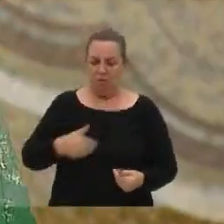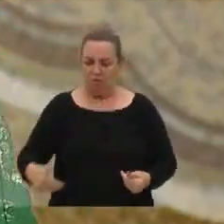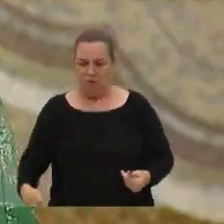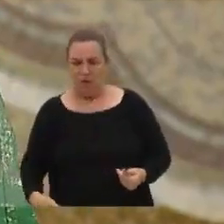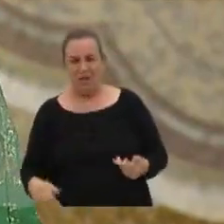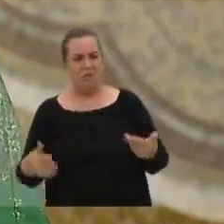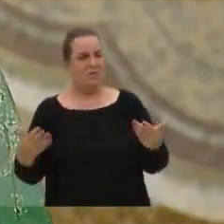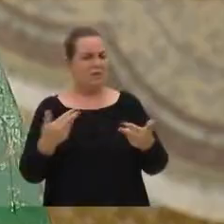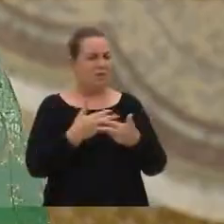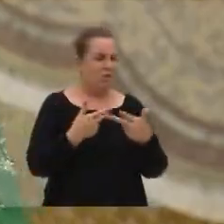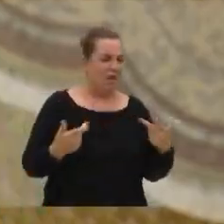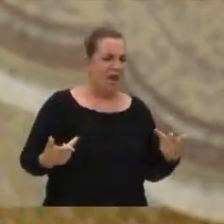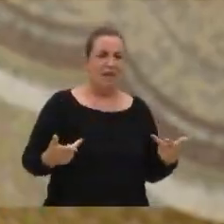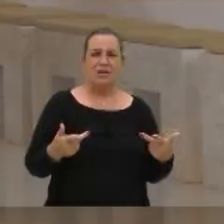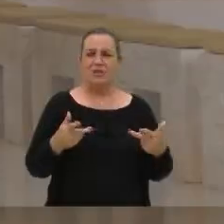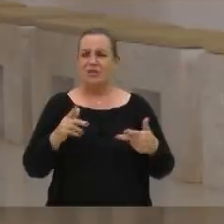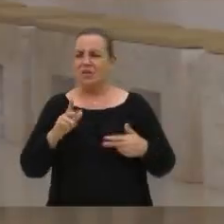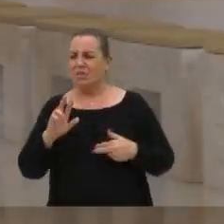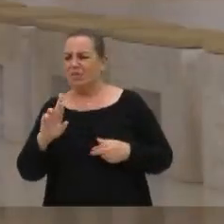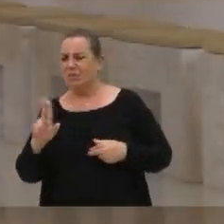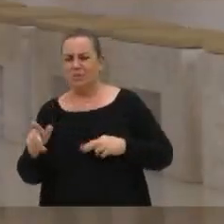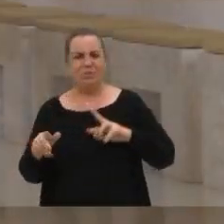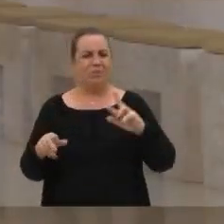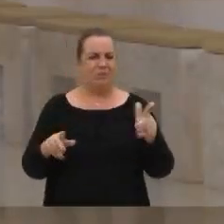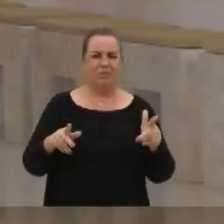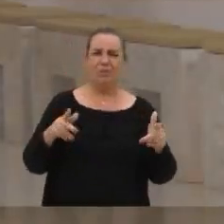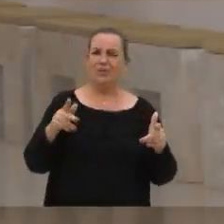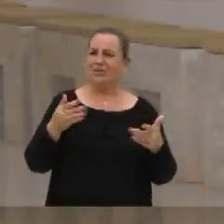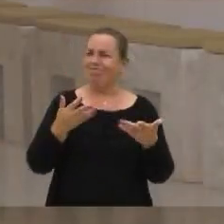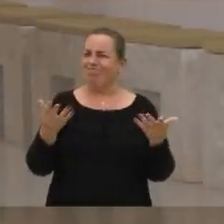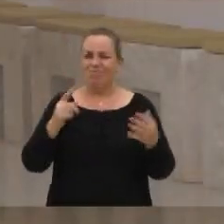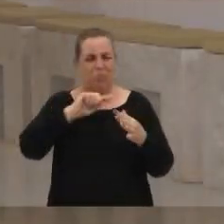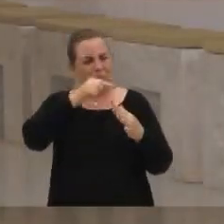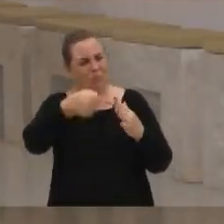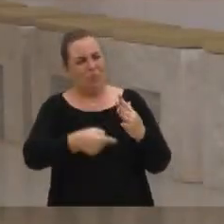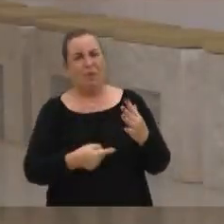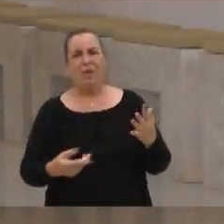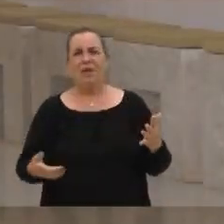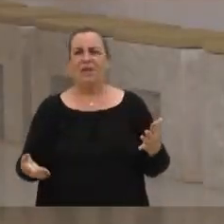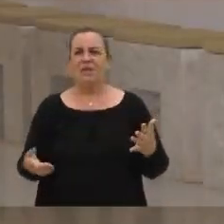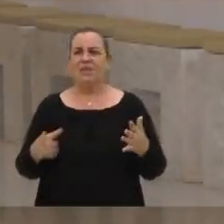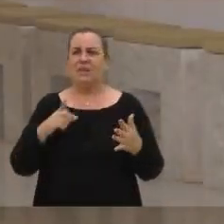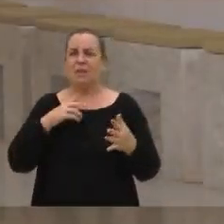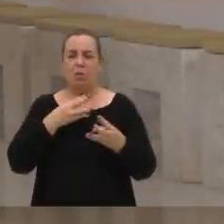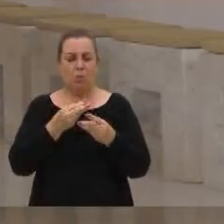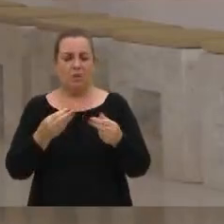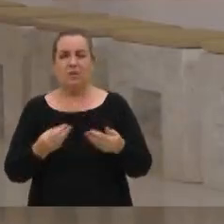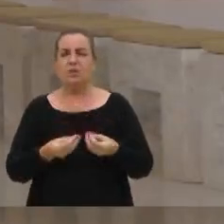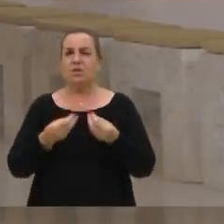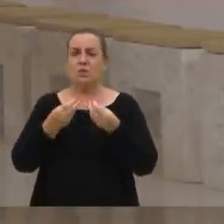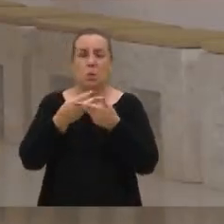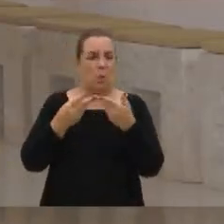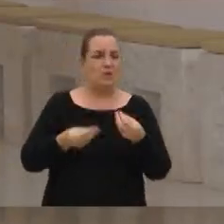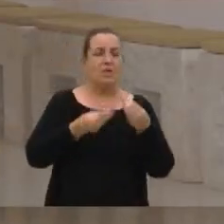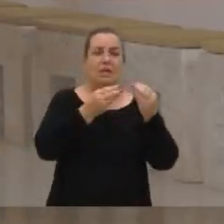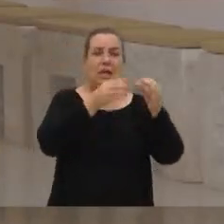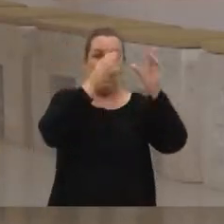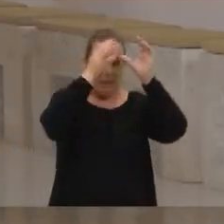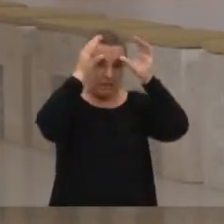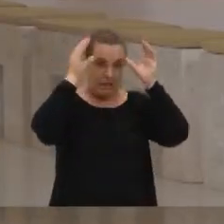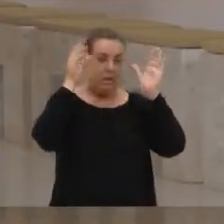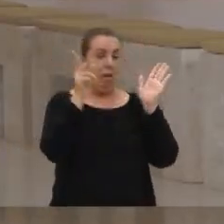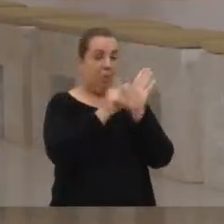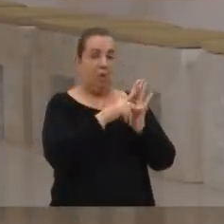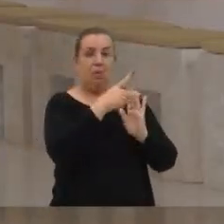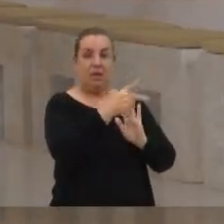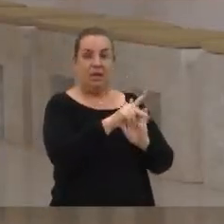paralelos, onde há tantas coisas que são entregues a César como se de César